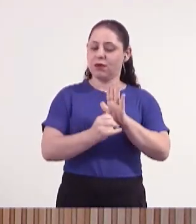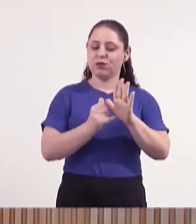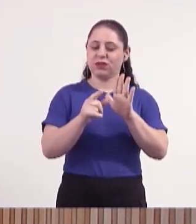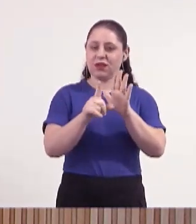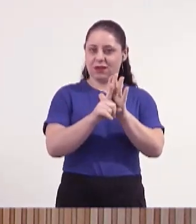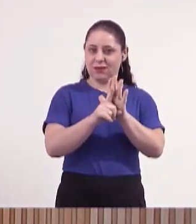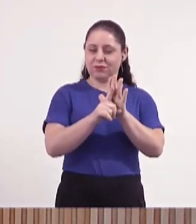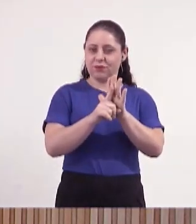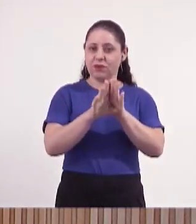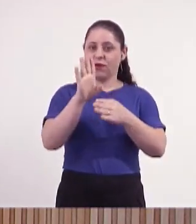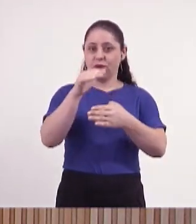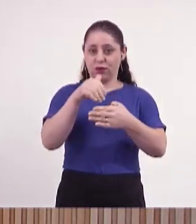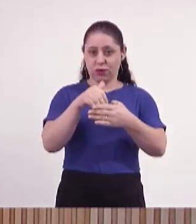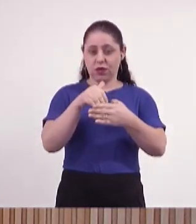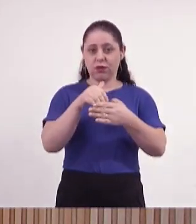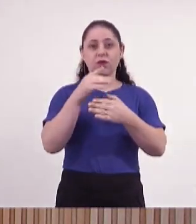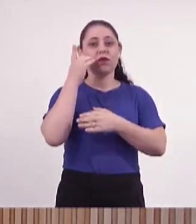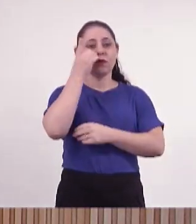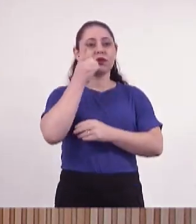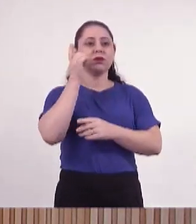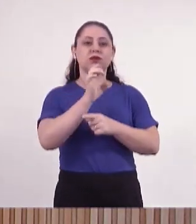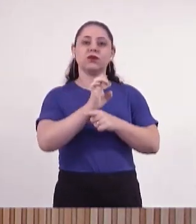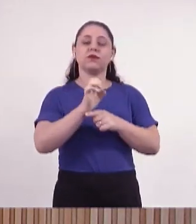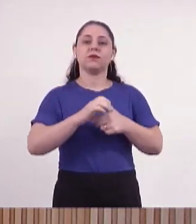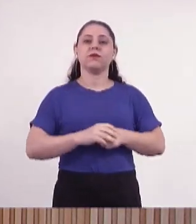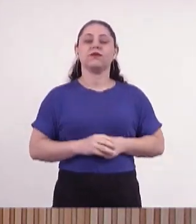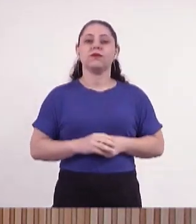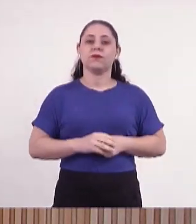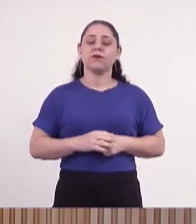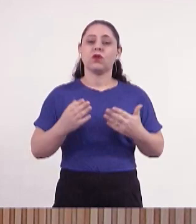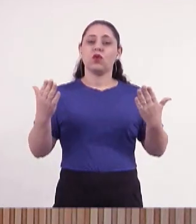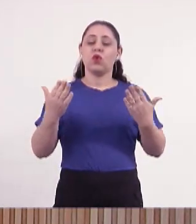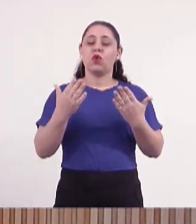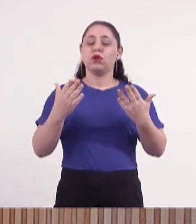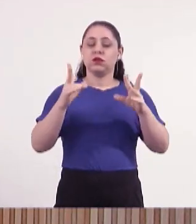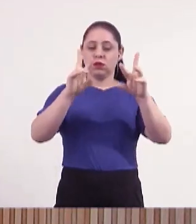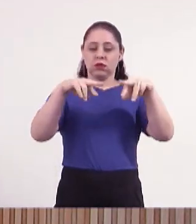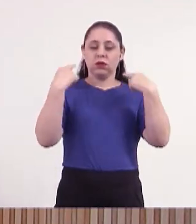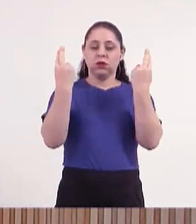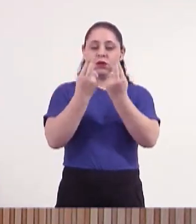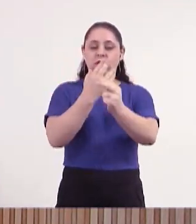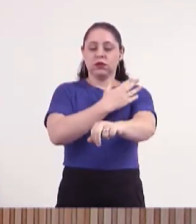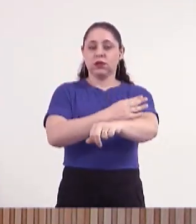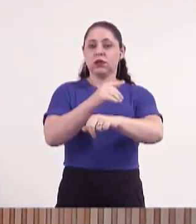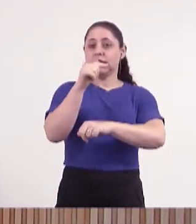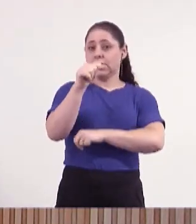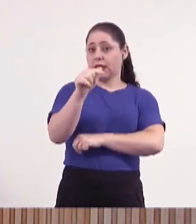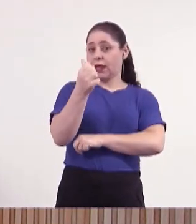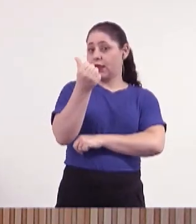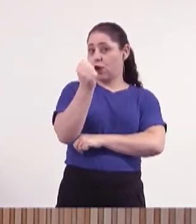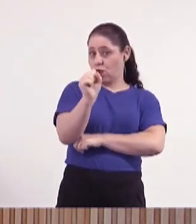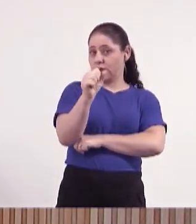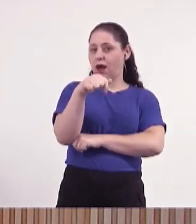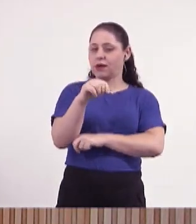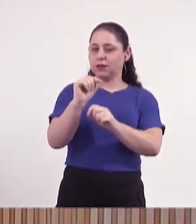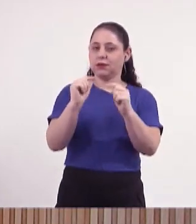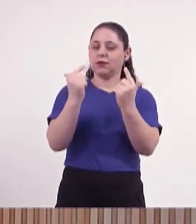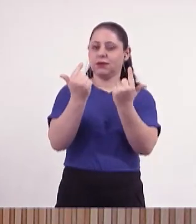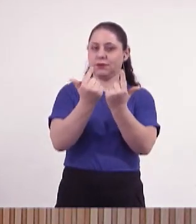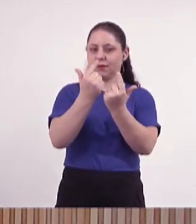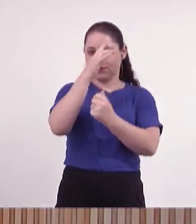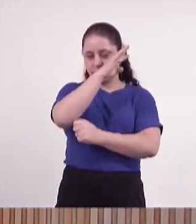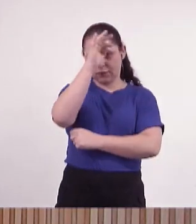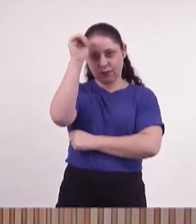projetos, que foram votados pelos deputados estaduais nessa sessão de número 78 aqui na Assembleia